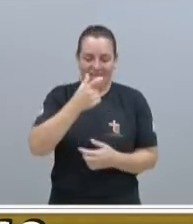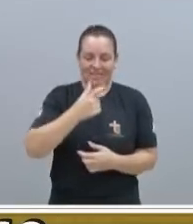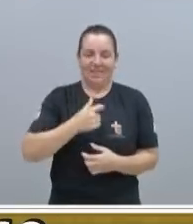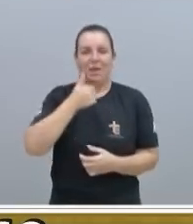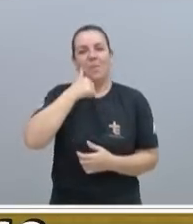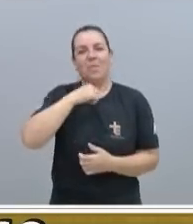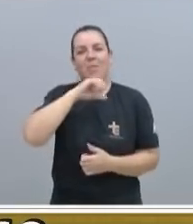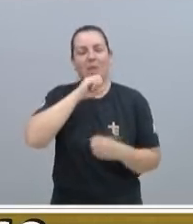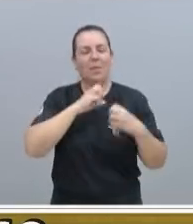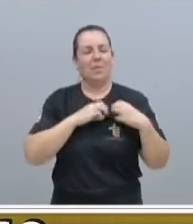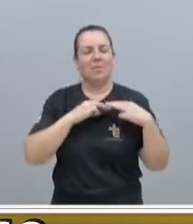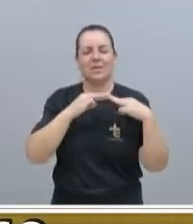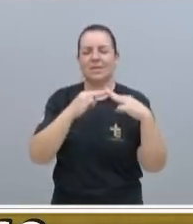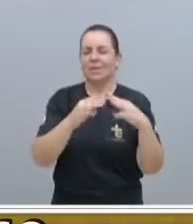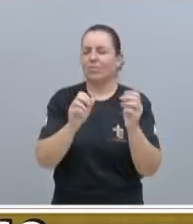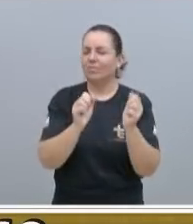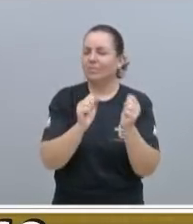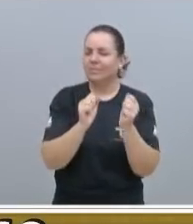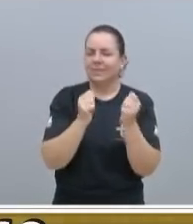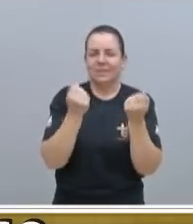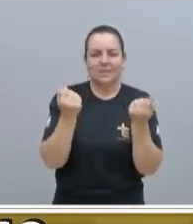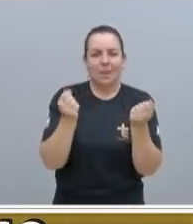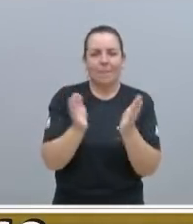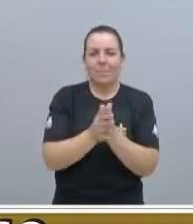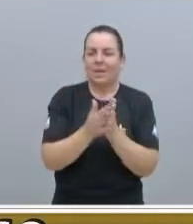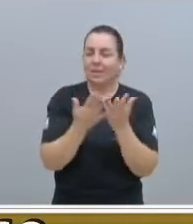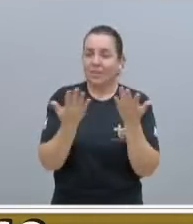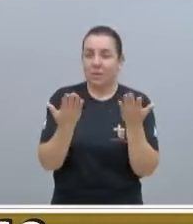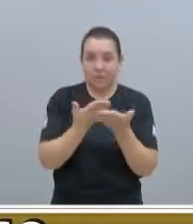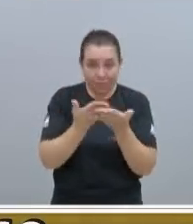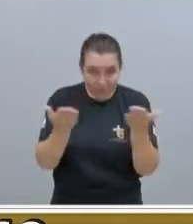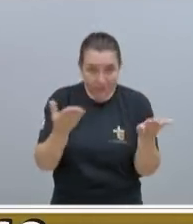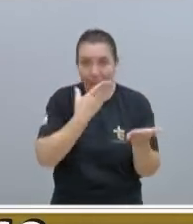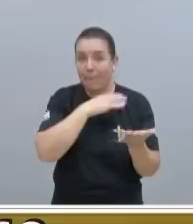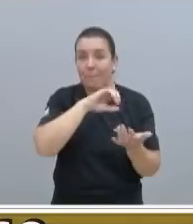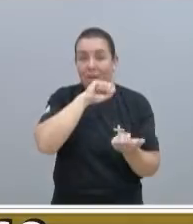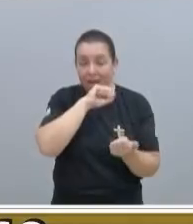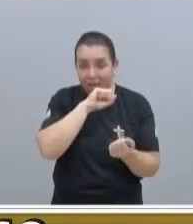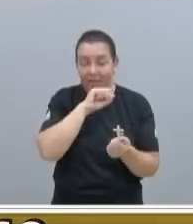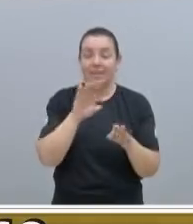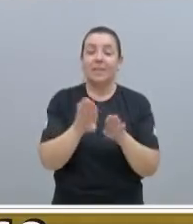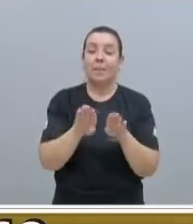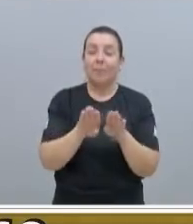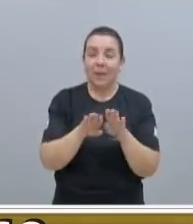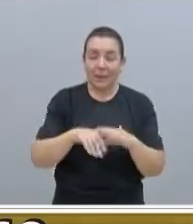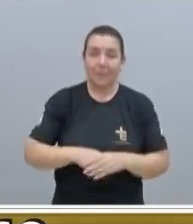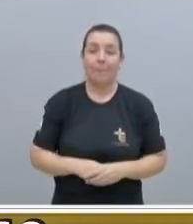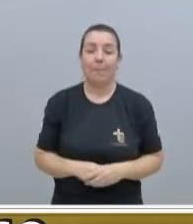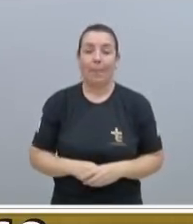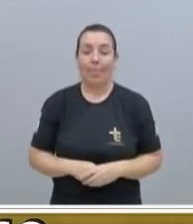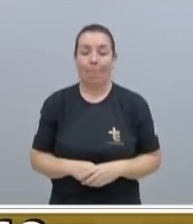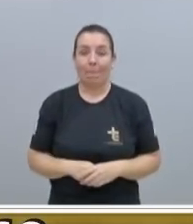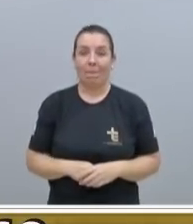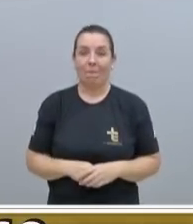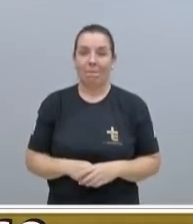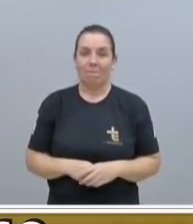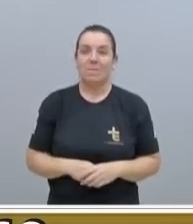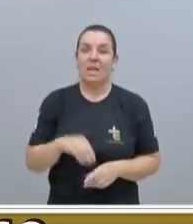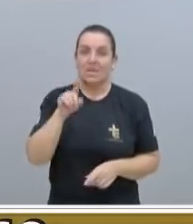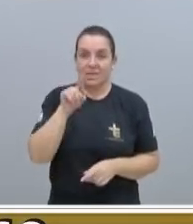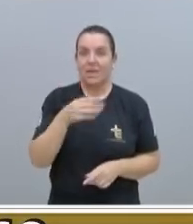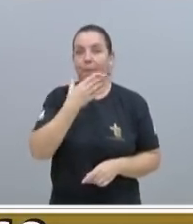missão tão grande ser família você pai dizer que não ter não a paternidade é um grande